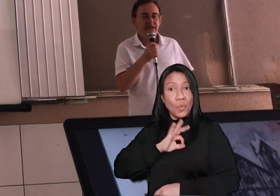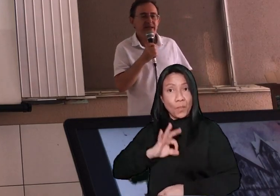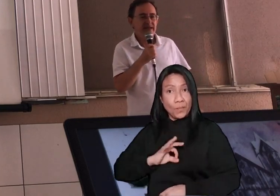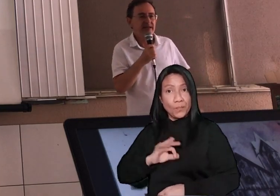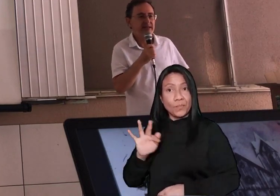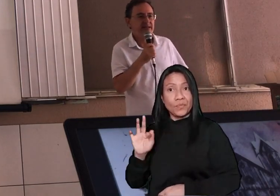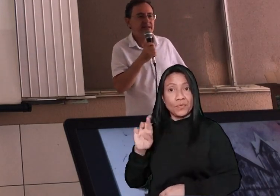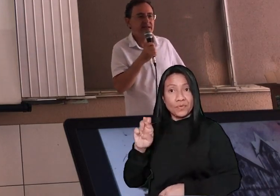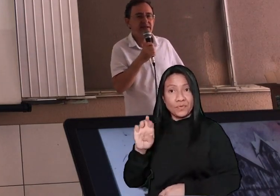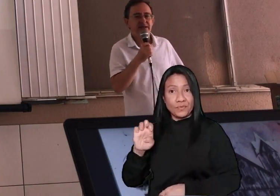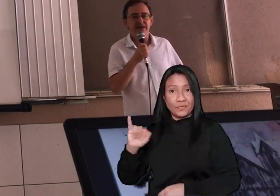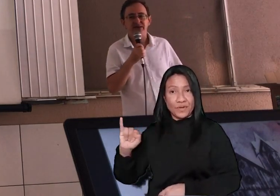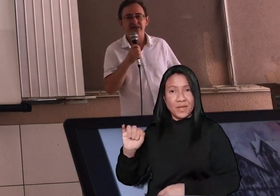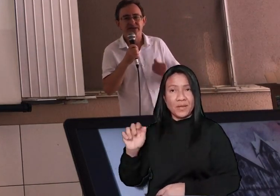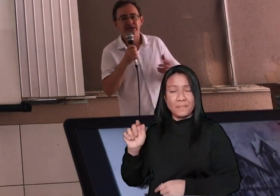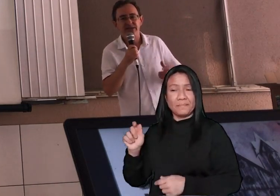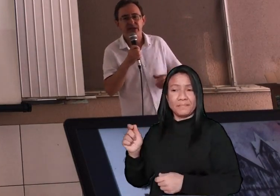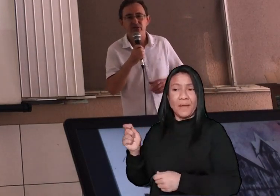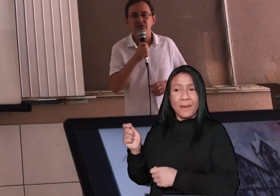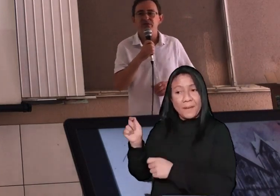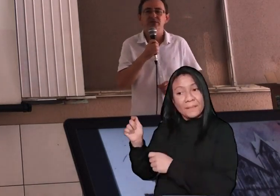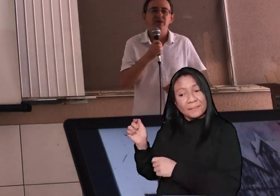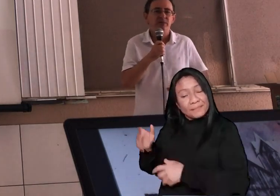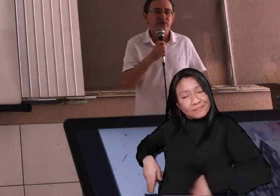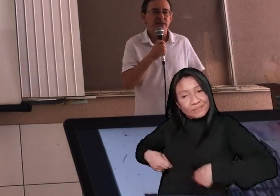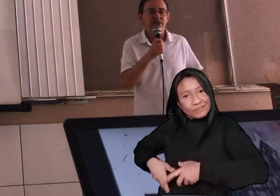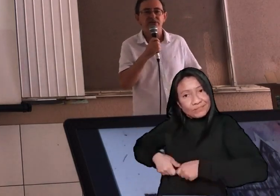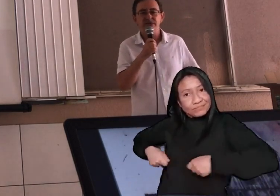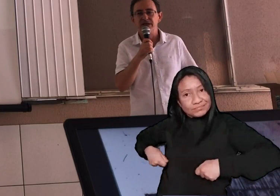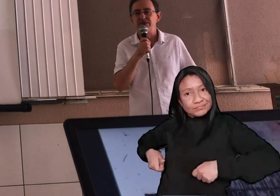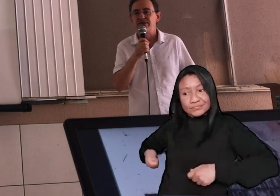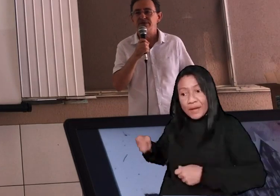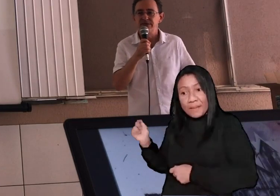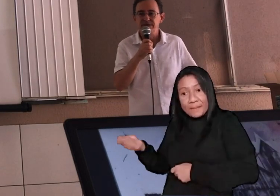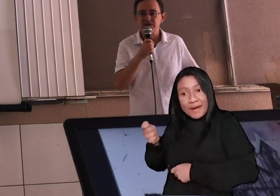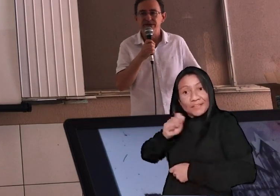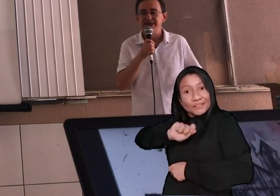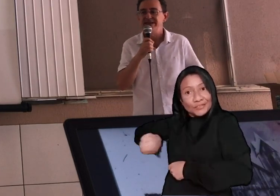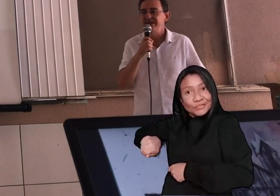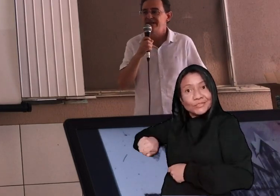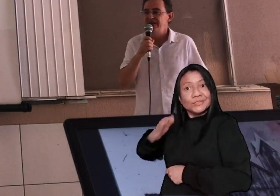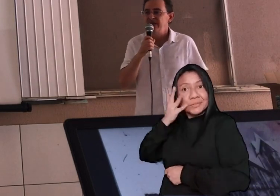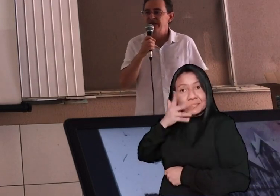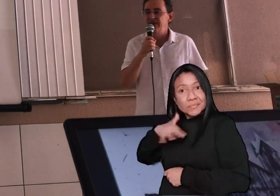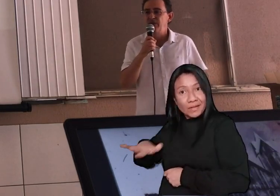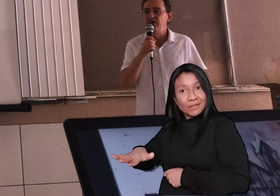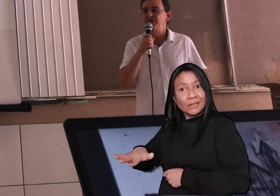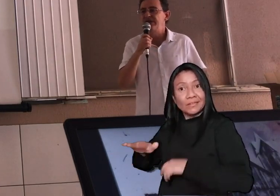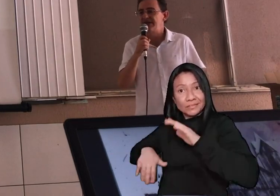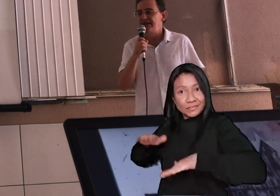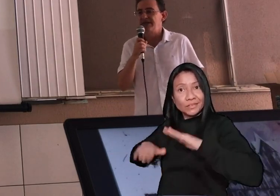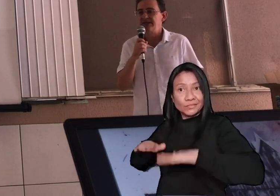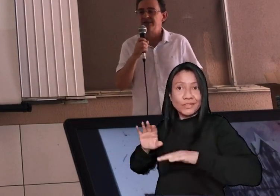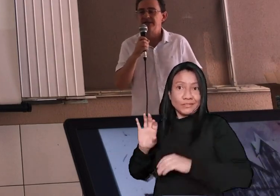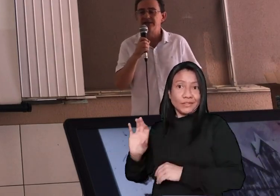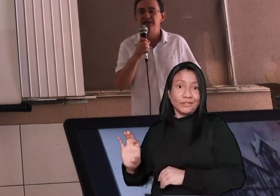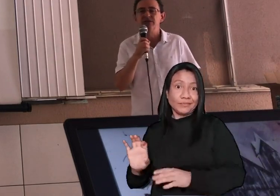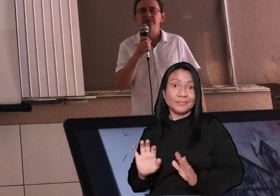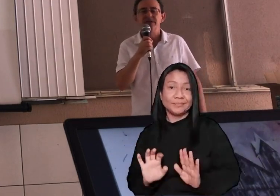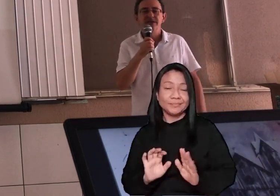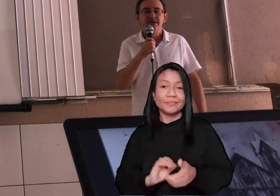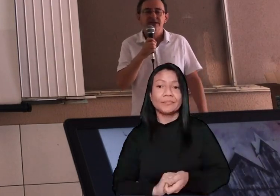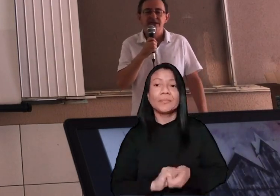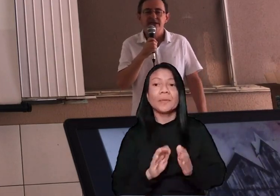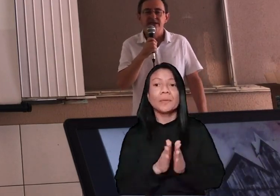E ele queria que, às vezes tem um personagem no livro, falando isso aqui, o Hamilton Vandresi, que já